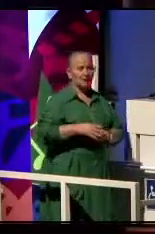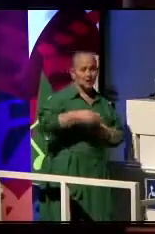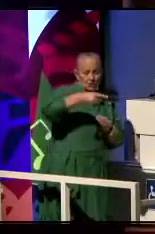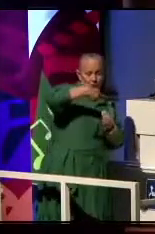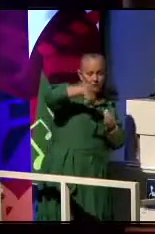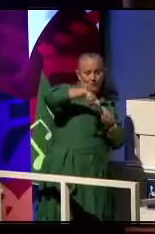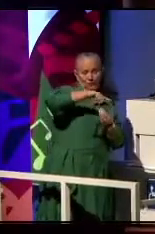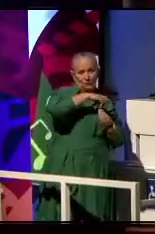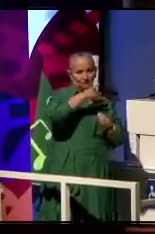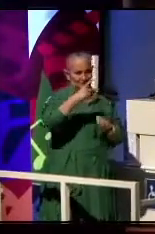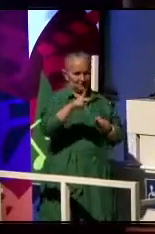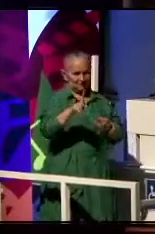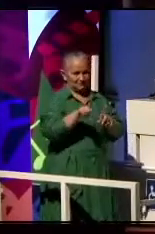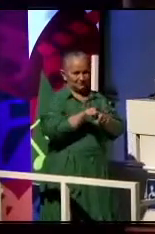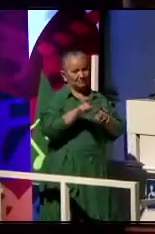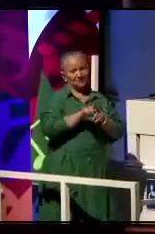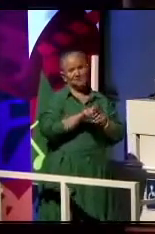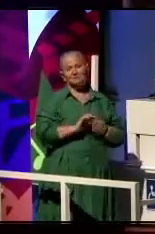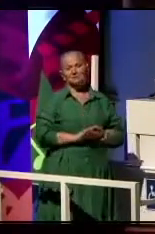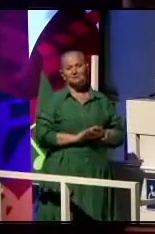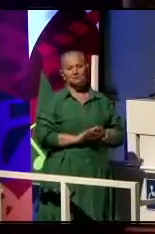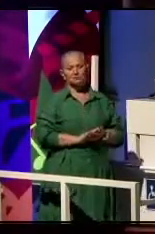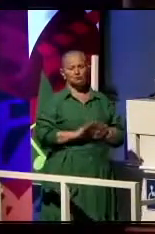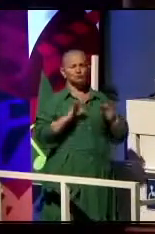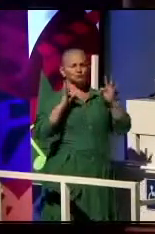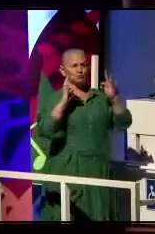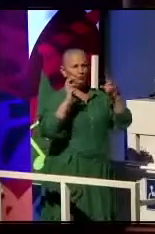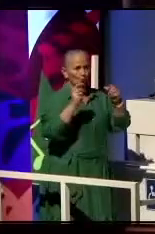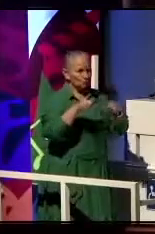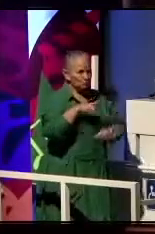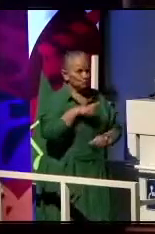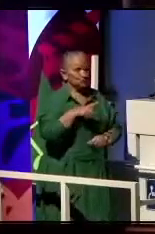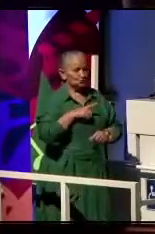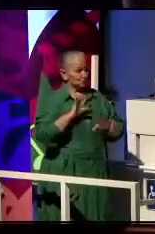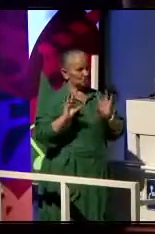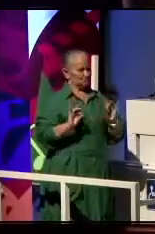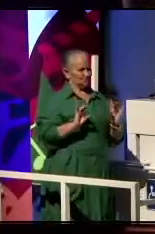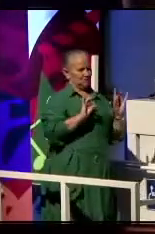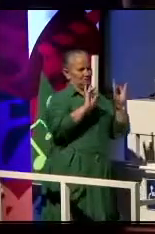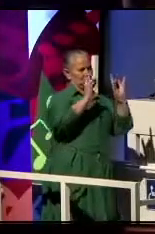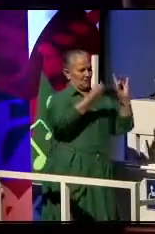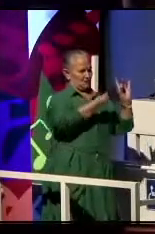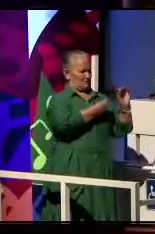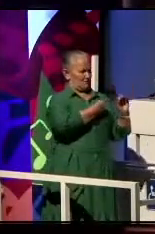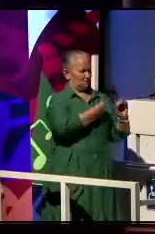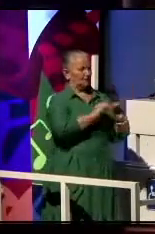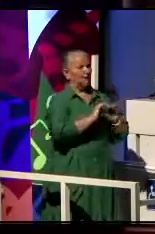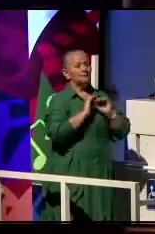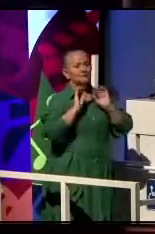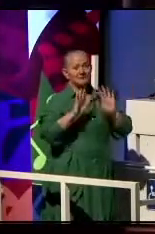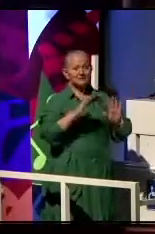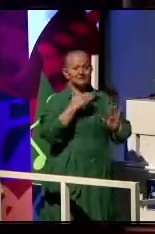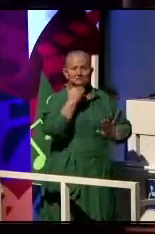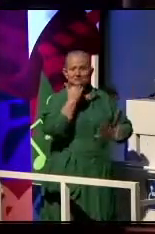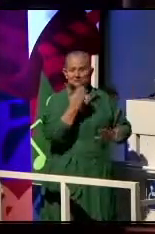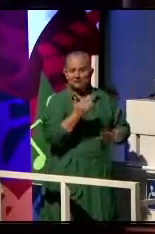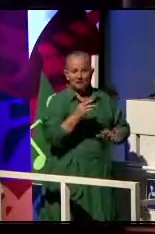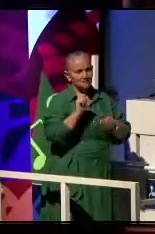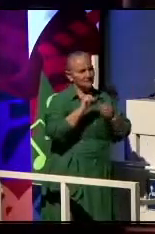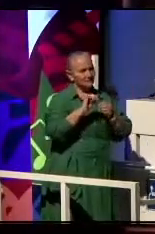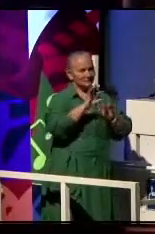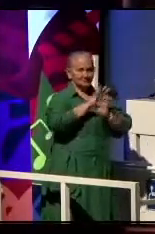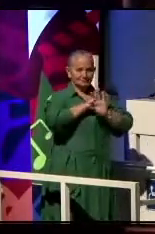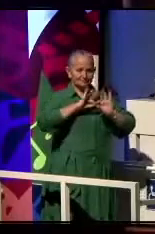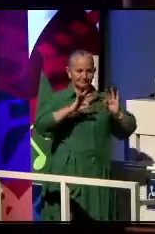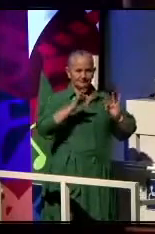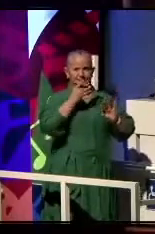de todos serem super talentosos, mas enfim, né, ninguém faz nada sozinho. A